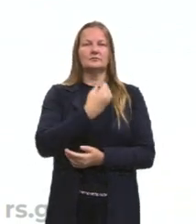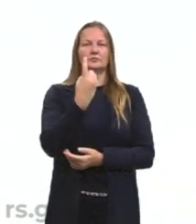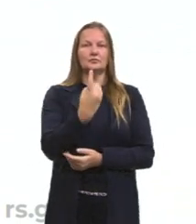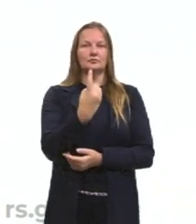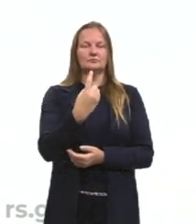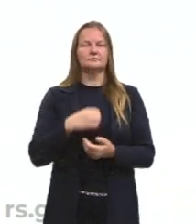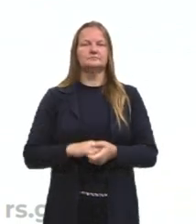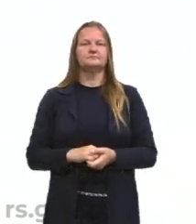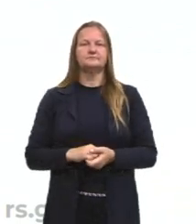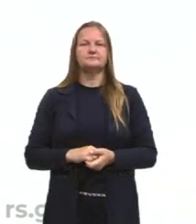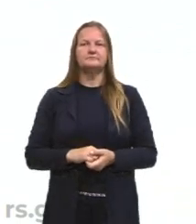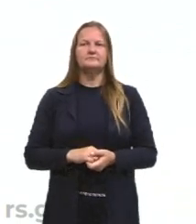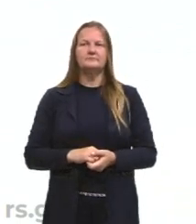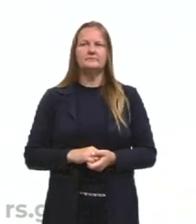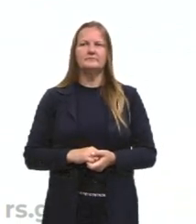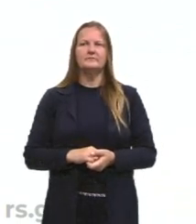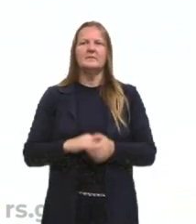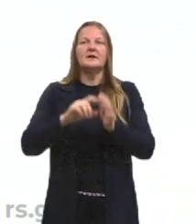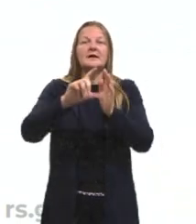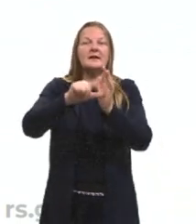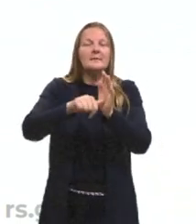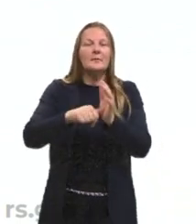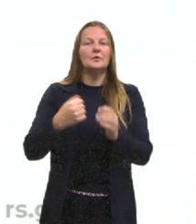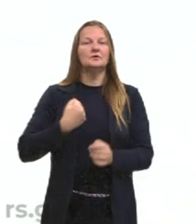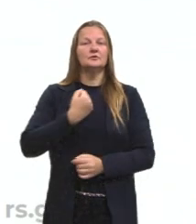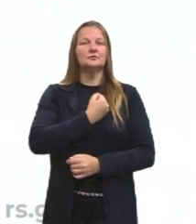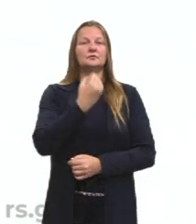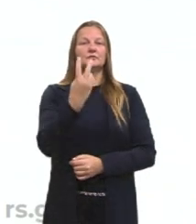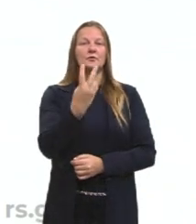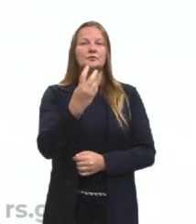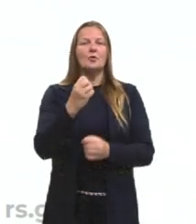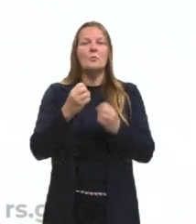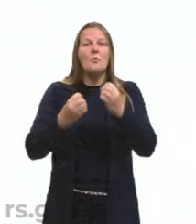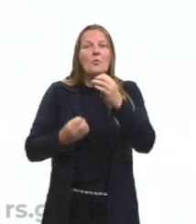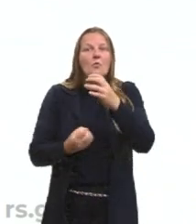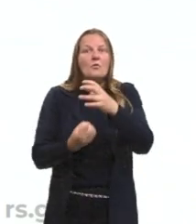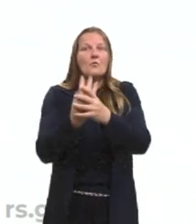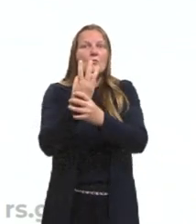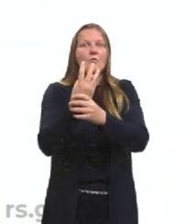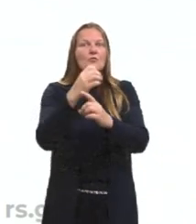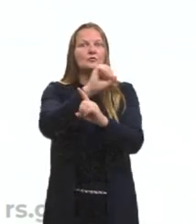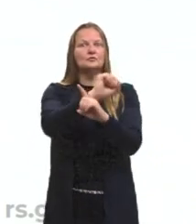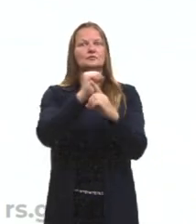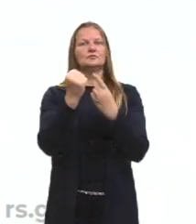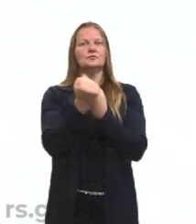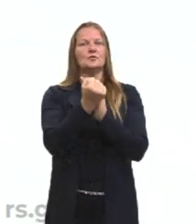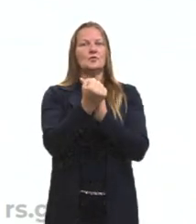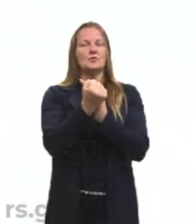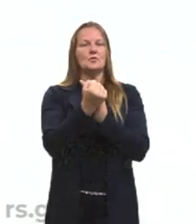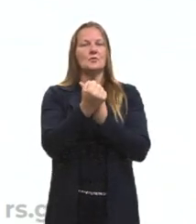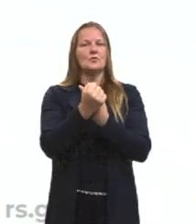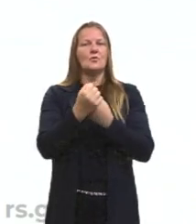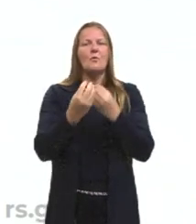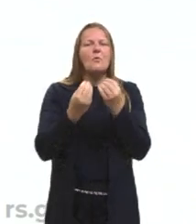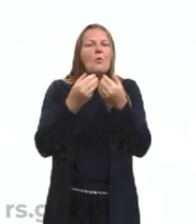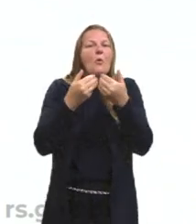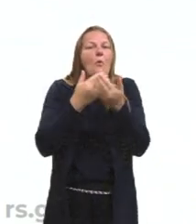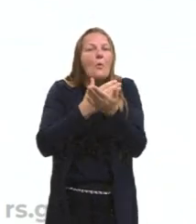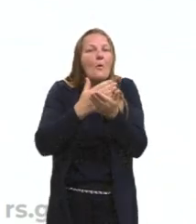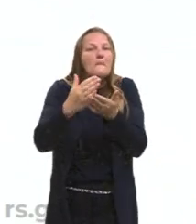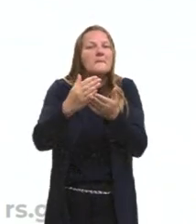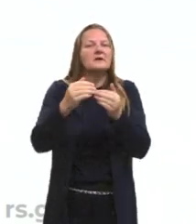saber a origem da sociologia aí ao número 2 surgimento dessa sociologia Como surge essa sociologia principal